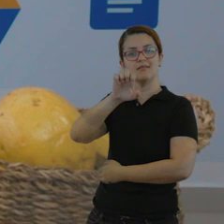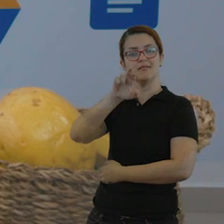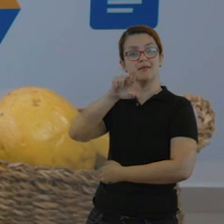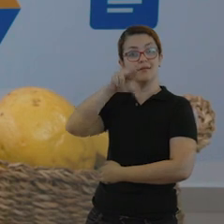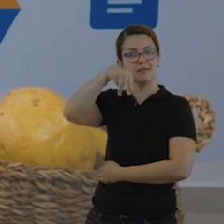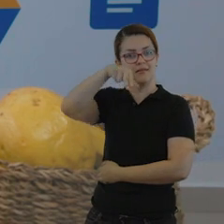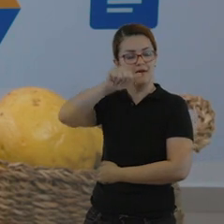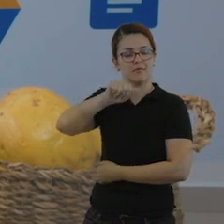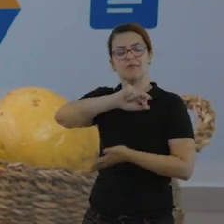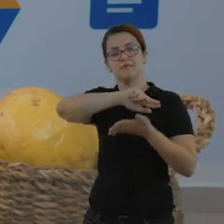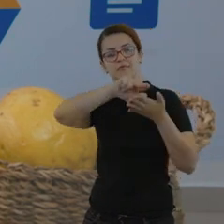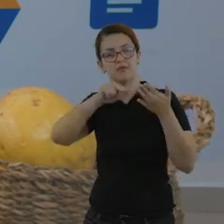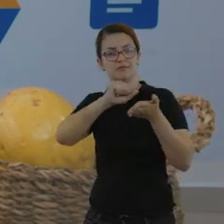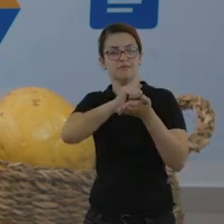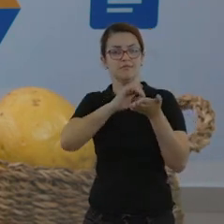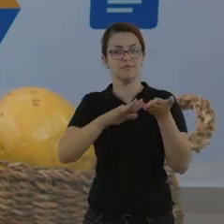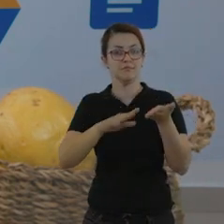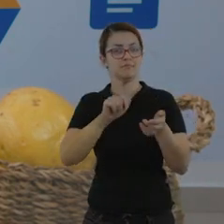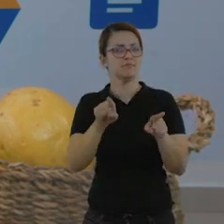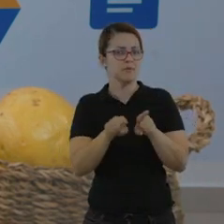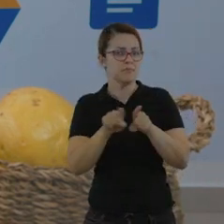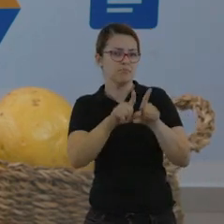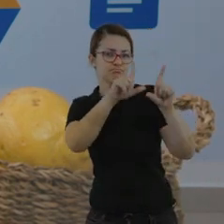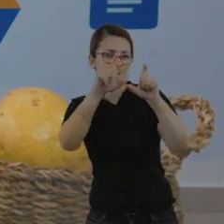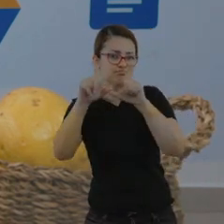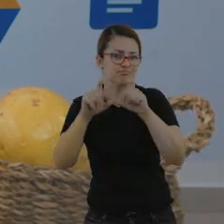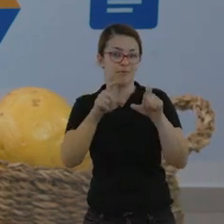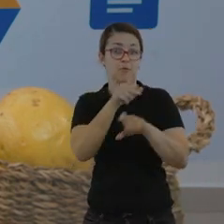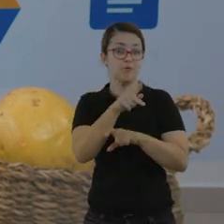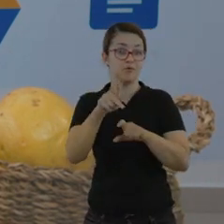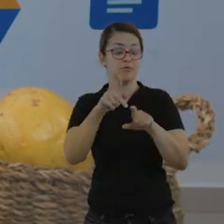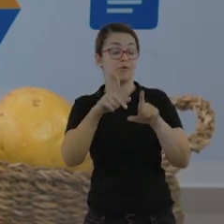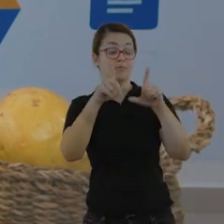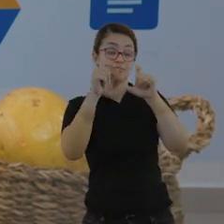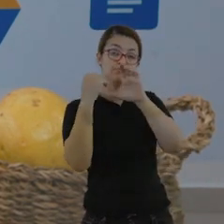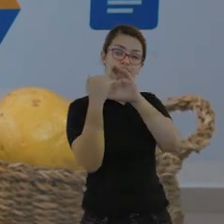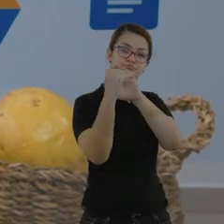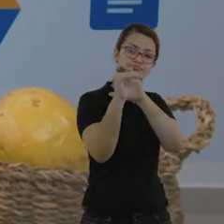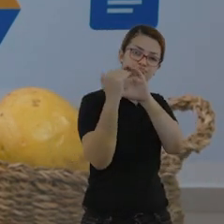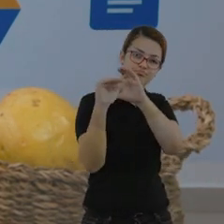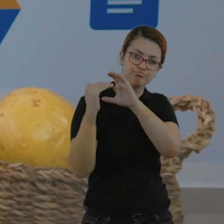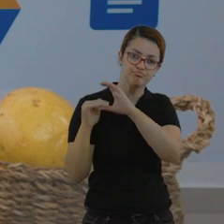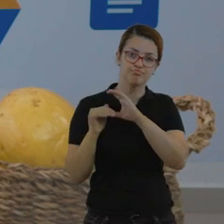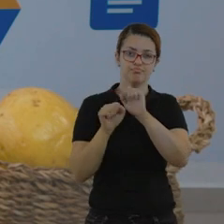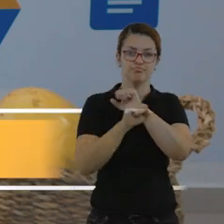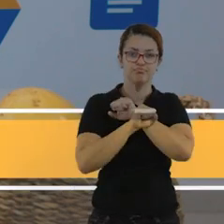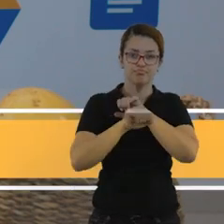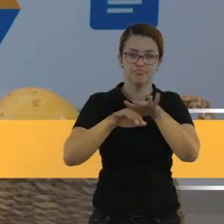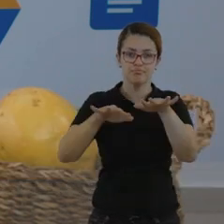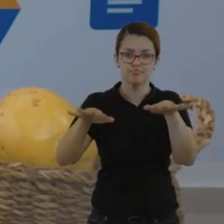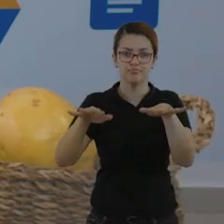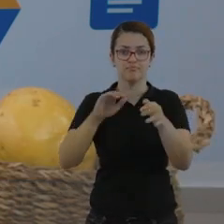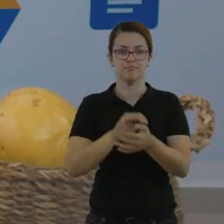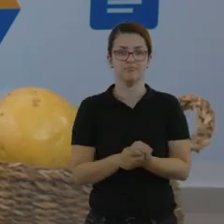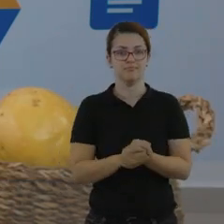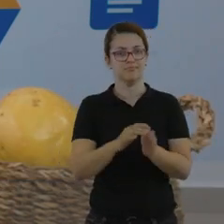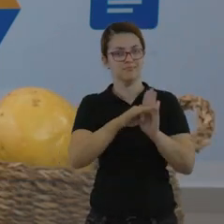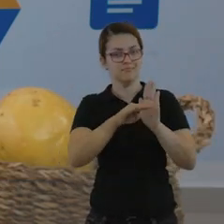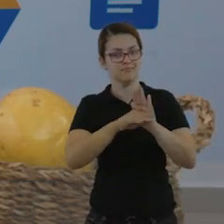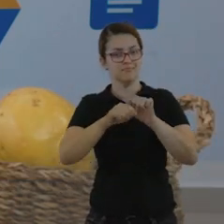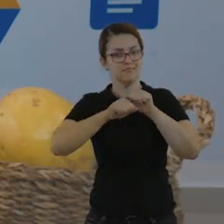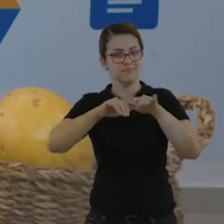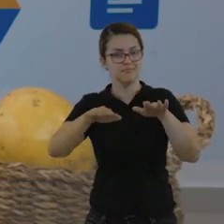maternal, que vai ter muito mais sugestões fora essas que eu mostrei para vocês. Tirem fotos, mandem para as professoras, para as escolas, para depois a